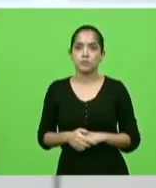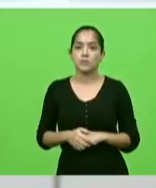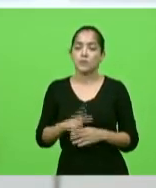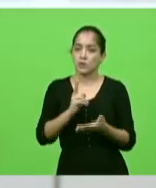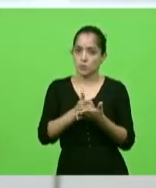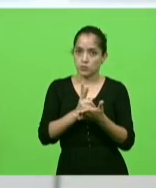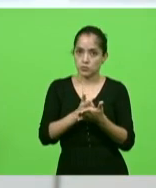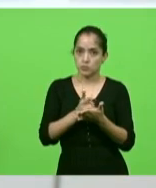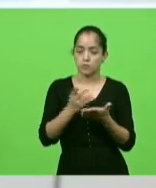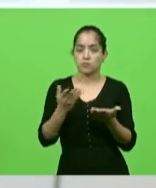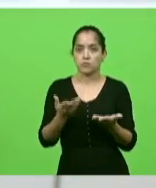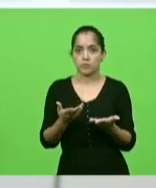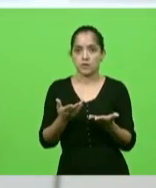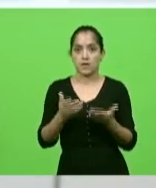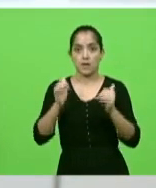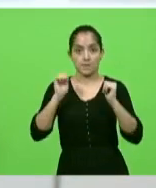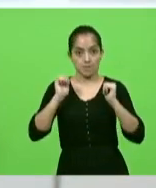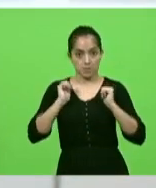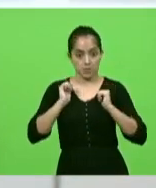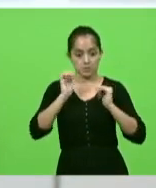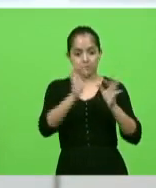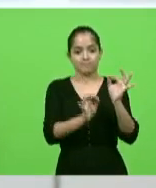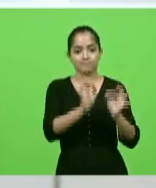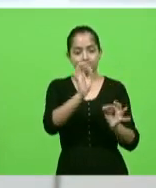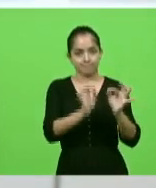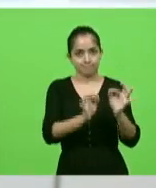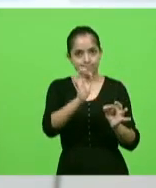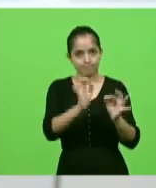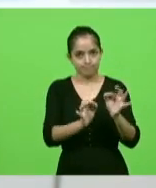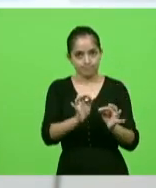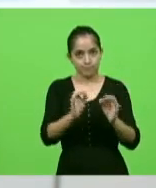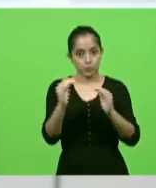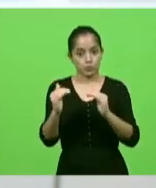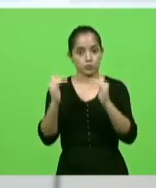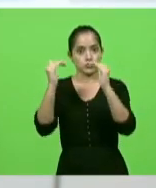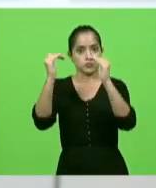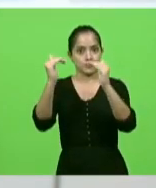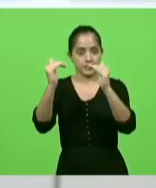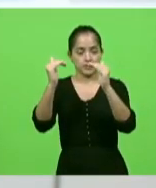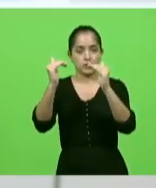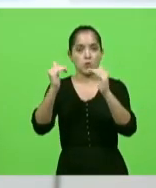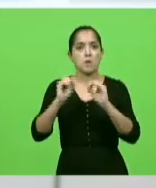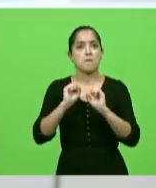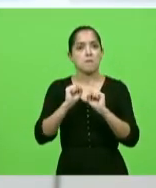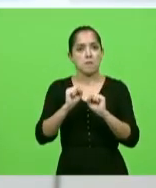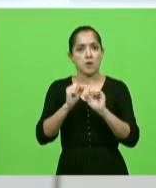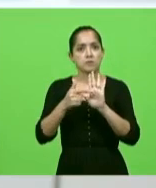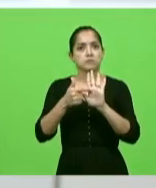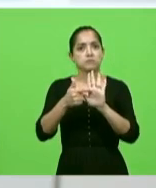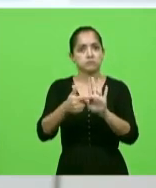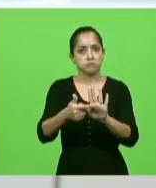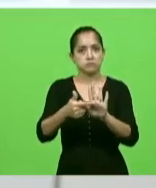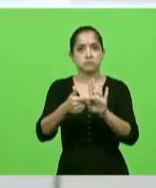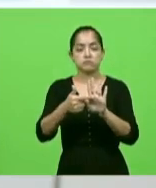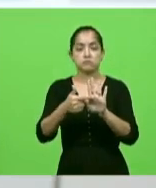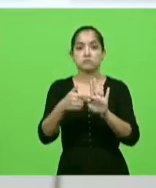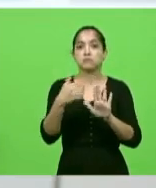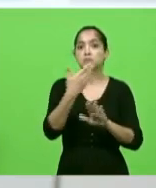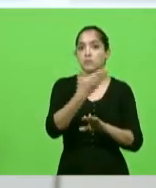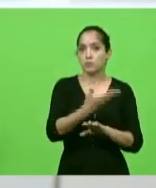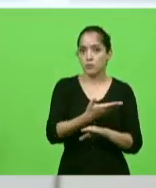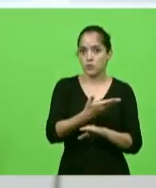continua nós que a omissão juridicamente relevante do Superior hierárquico poderá se manifestar tanto